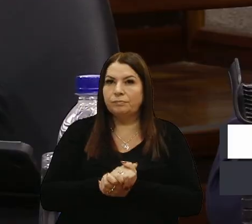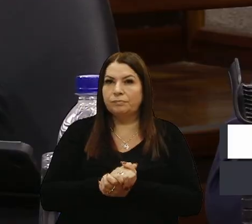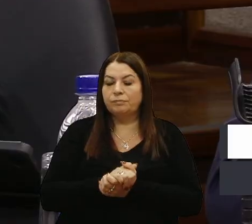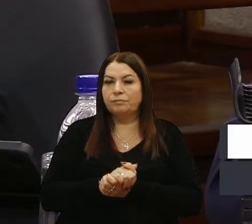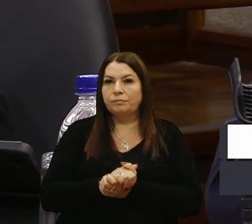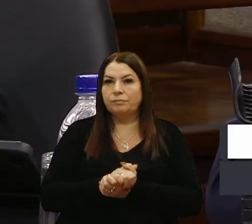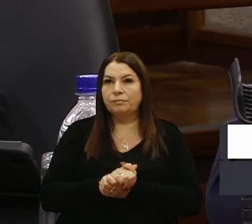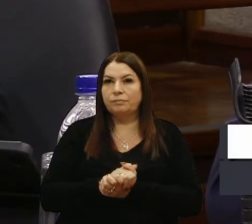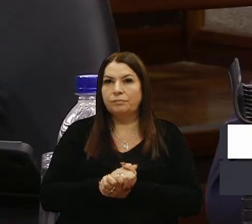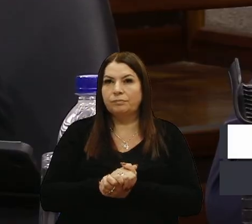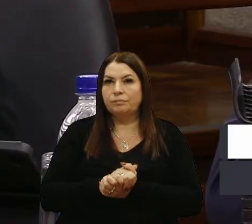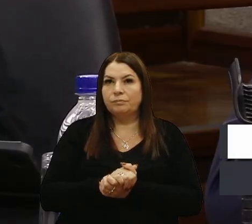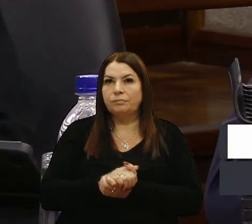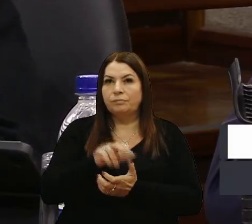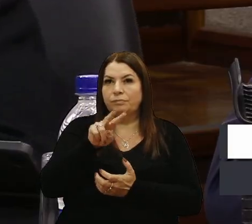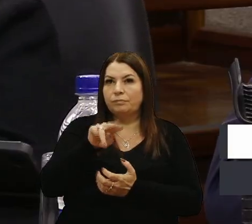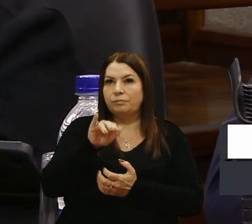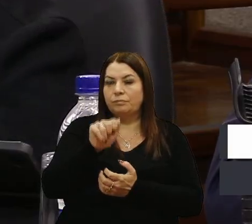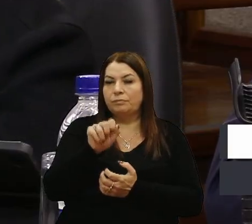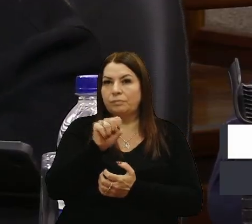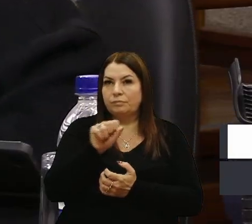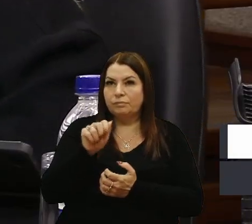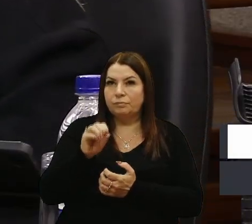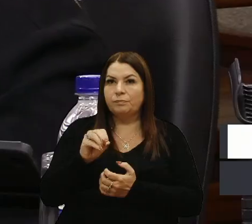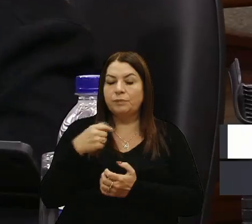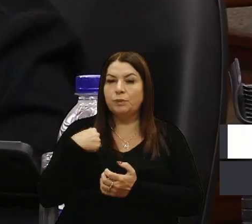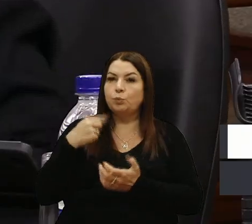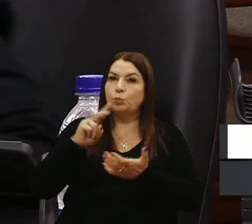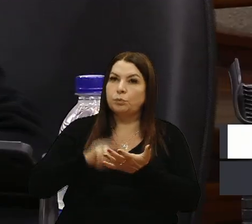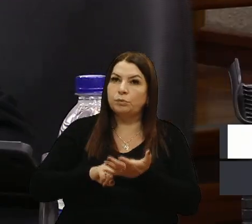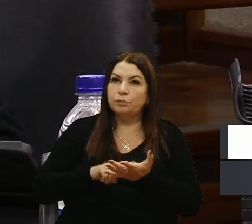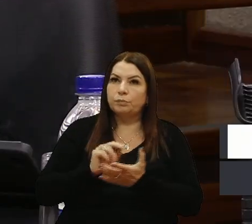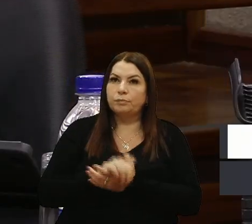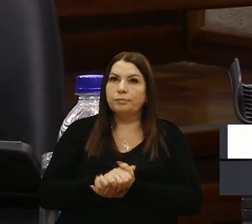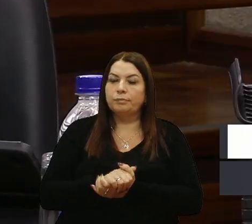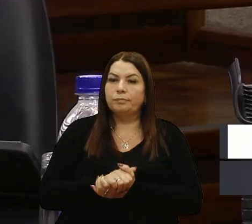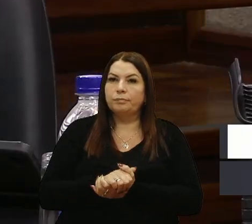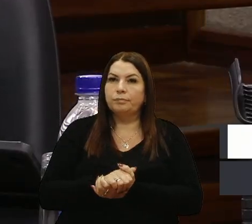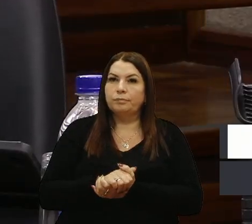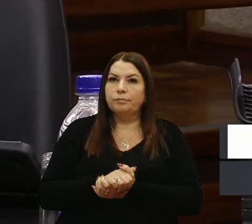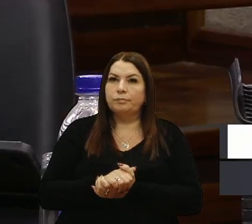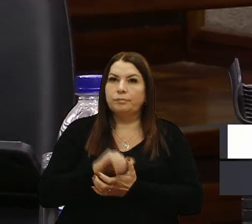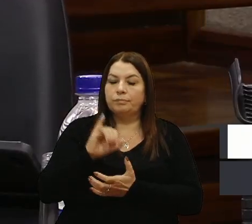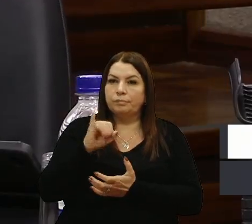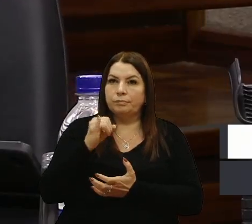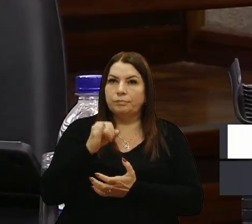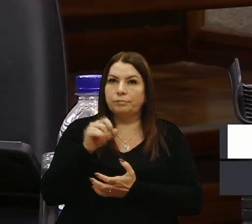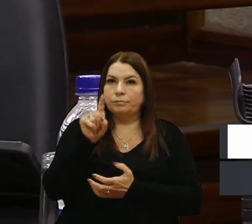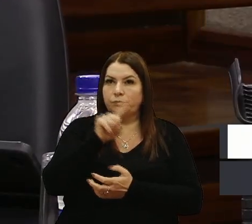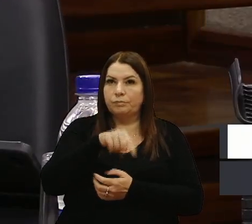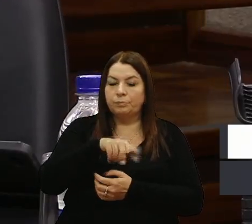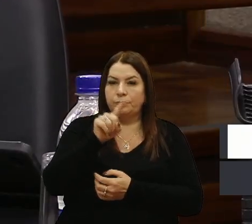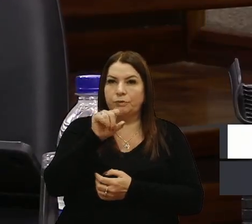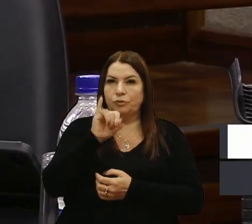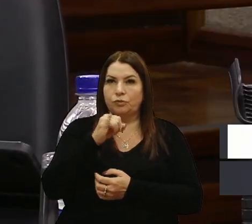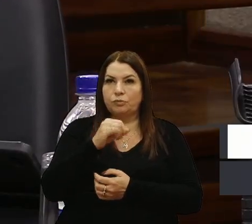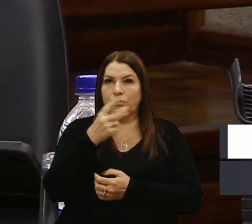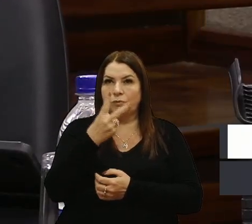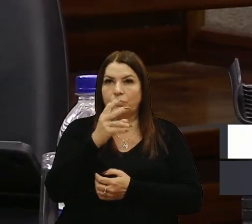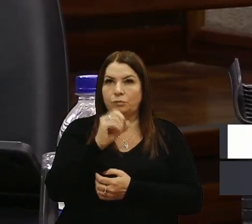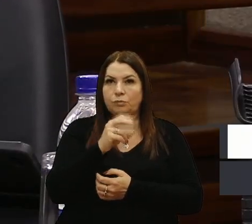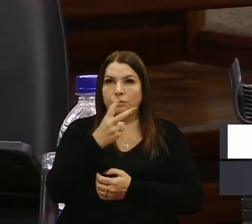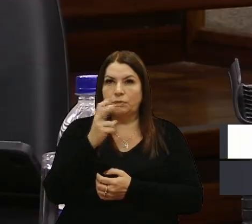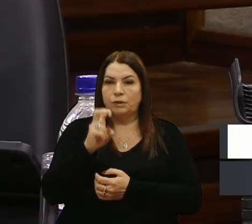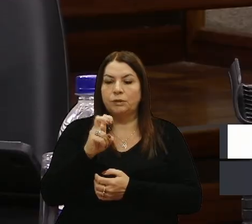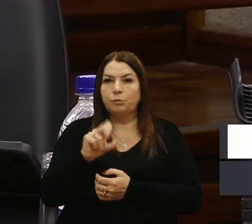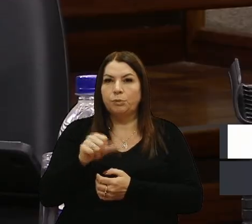da Vila Sapo. Eu, quando assumi em janeiro, no dia 1º de janeiro de